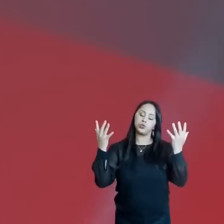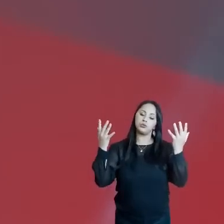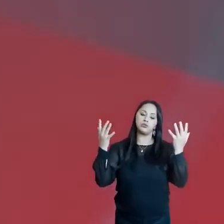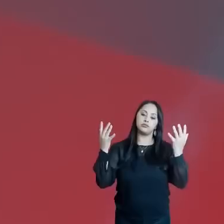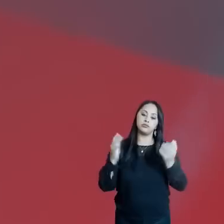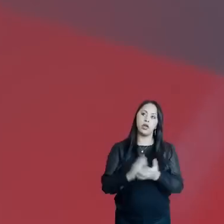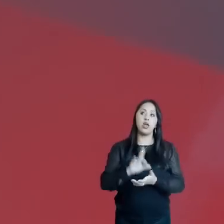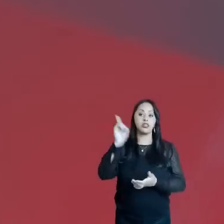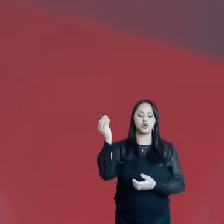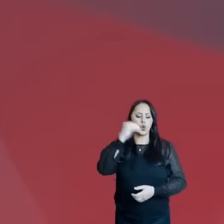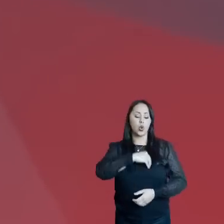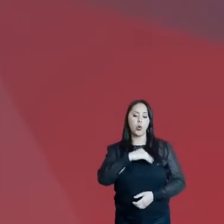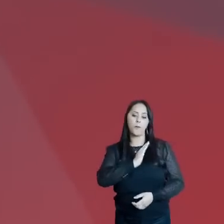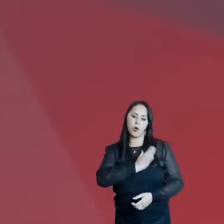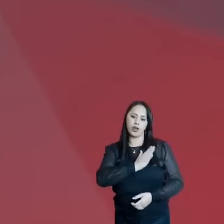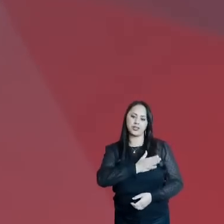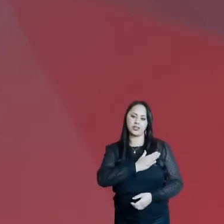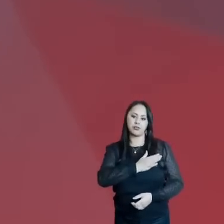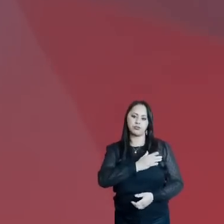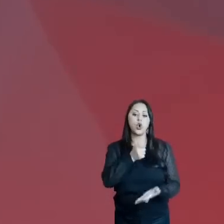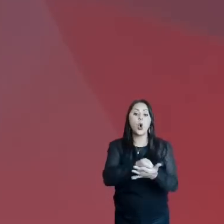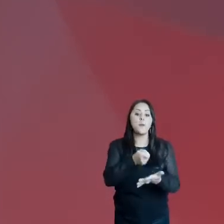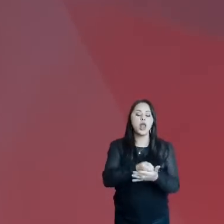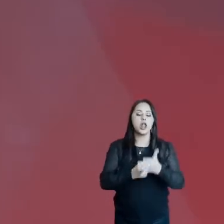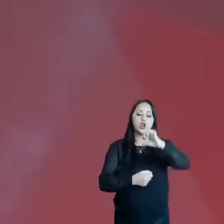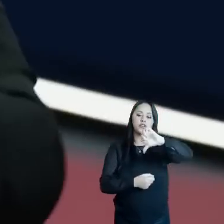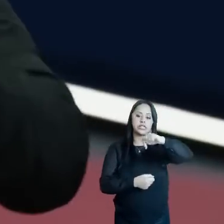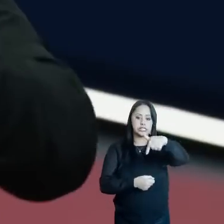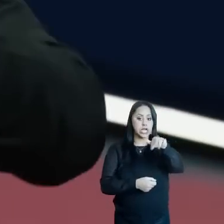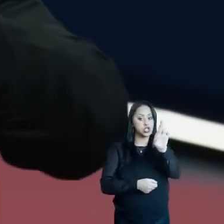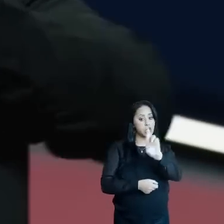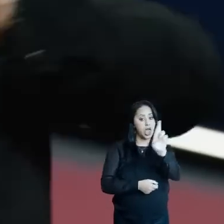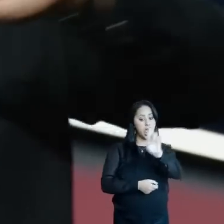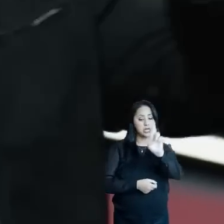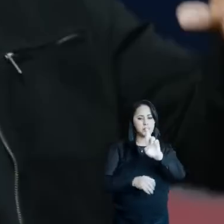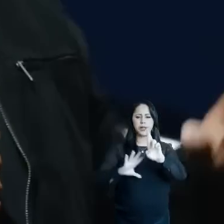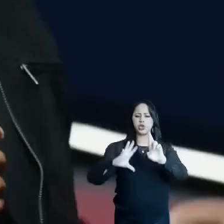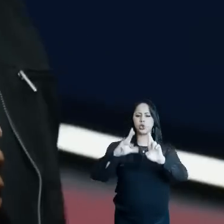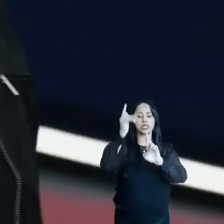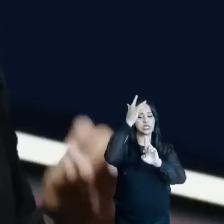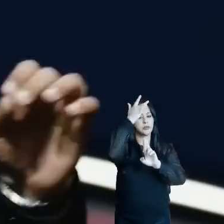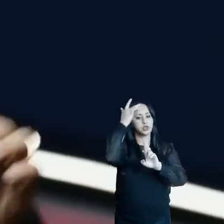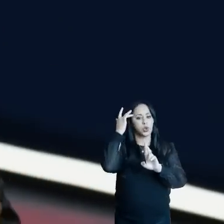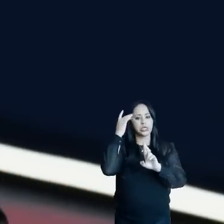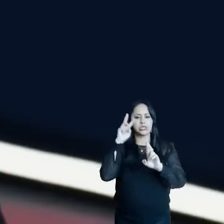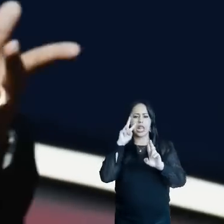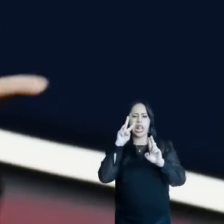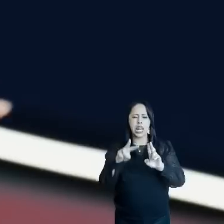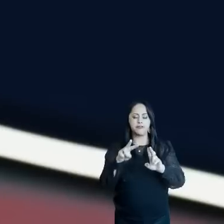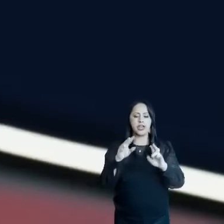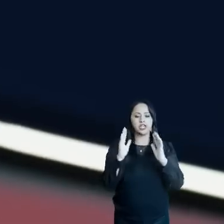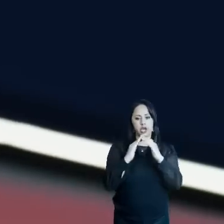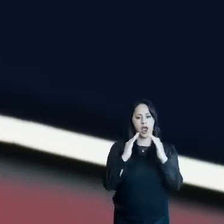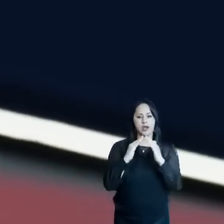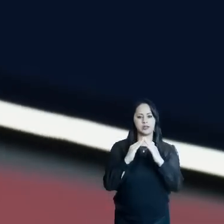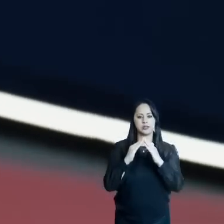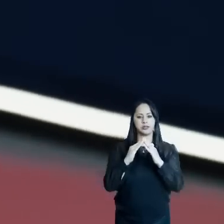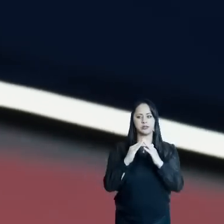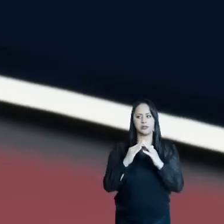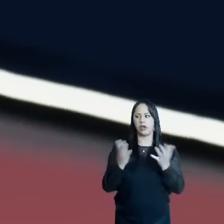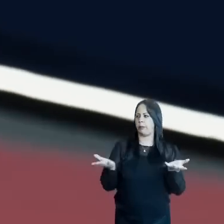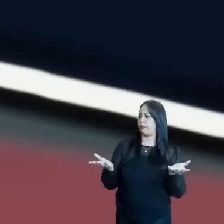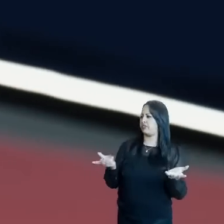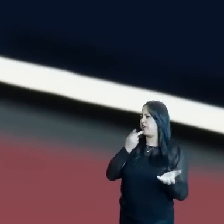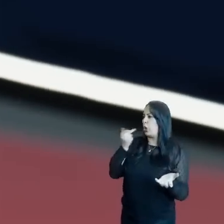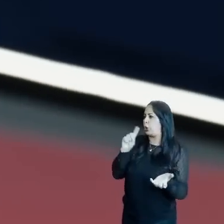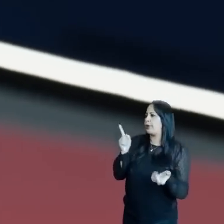o evento em si, Deus colocou no meu coração de cobrar R$ 97 para todas as sessões. Eu vou dizer assim, mas você falou, acabou de falar que você não ia vender?